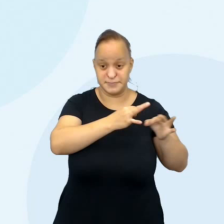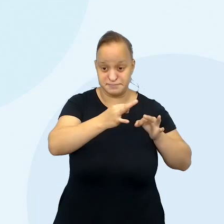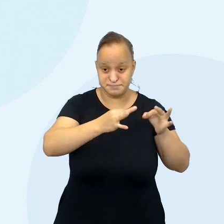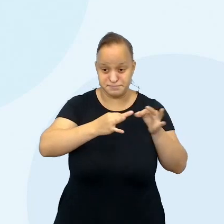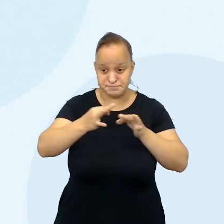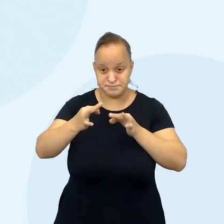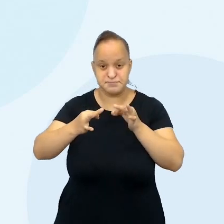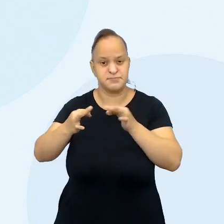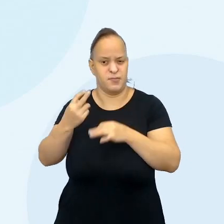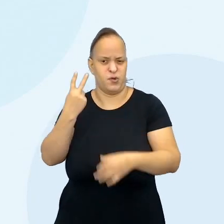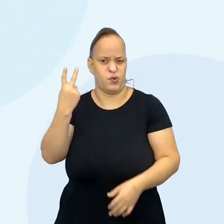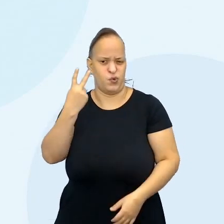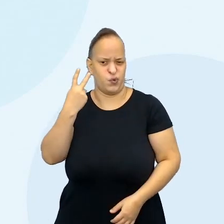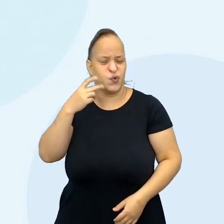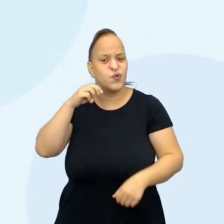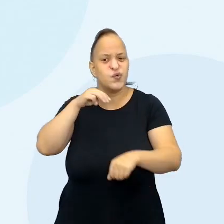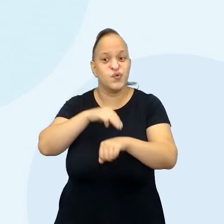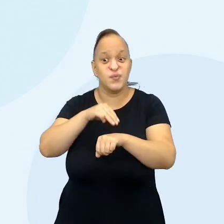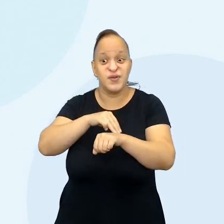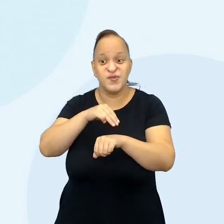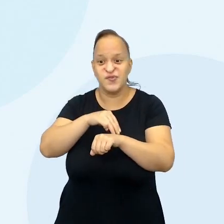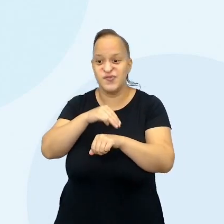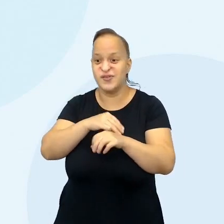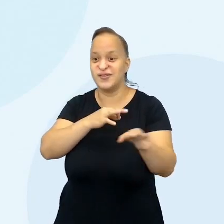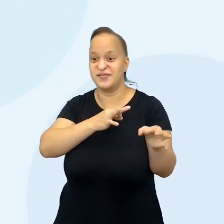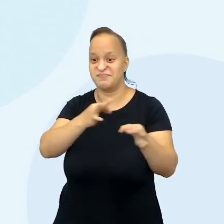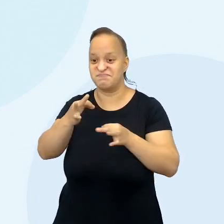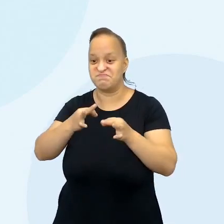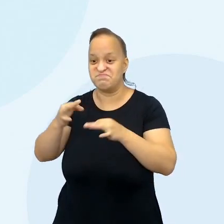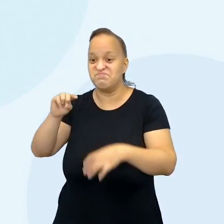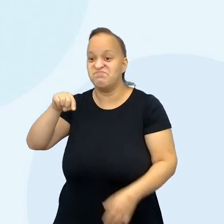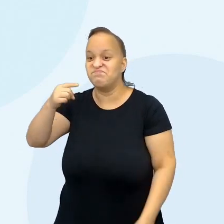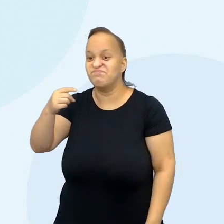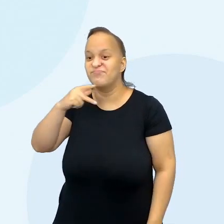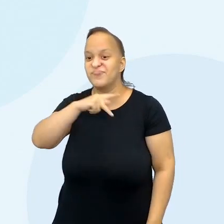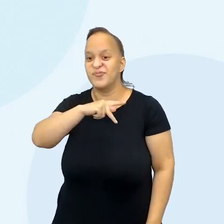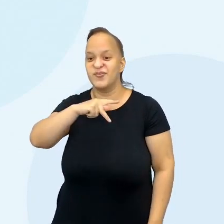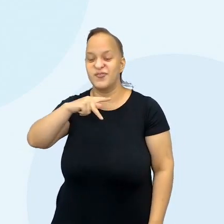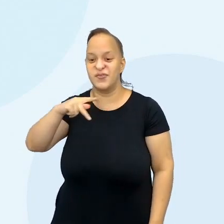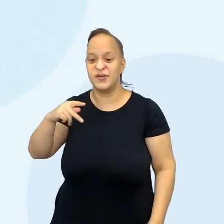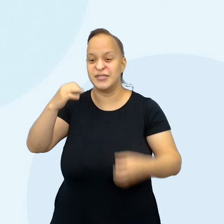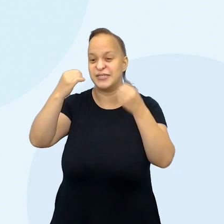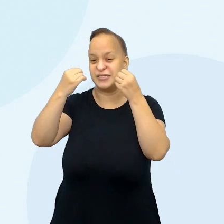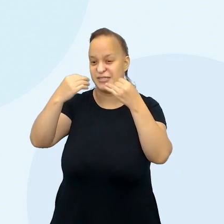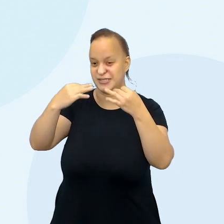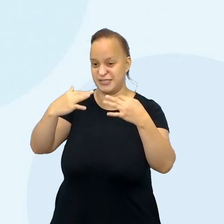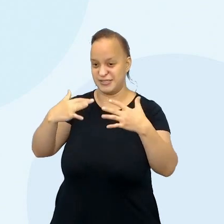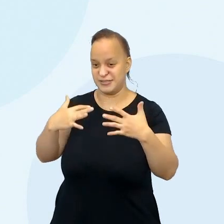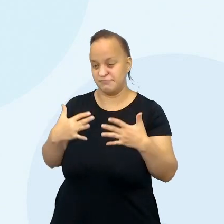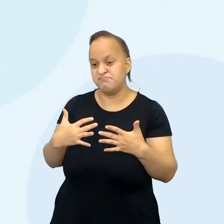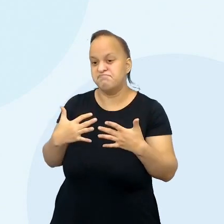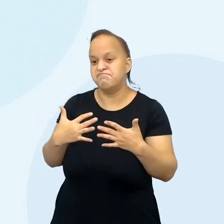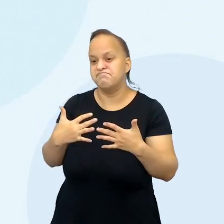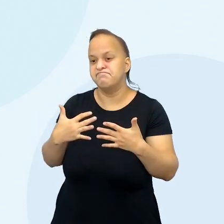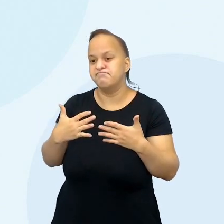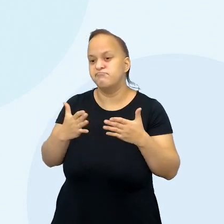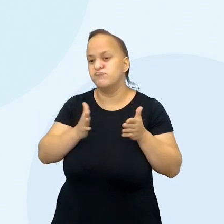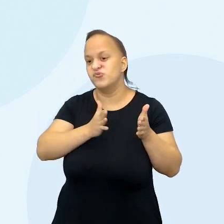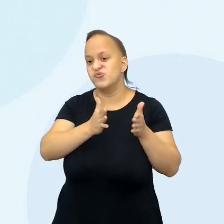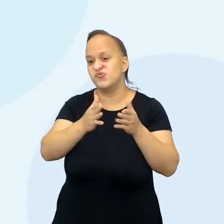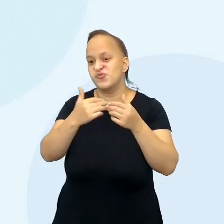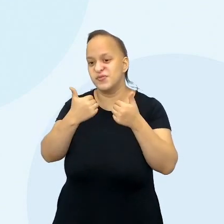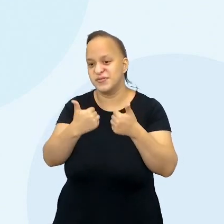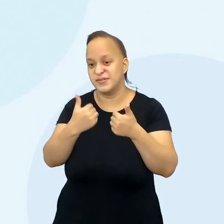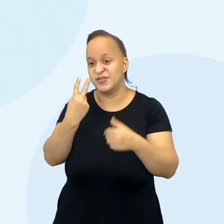vai deixar 2 minutinhos para isso. E o professor Marcelo depois vai voltar para falar mais um pouco qual é o nosso percurso. Então, 2 minutos